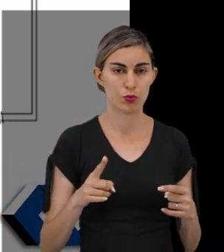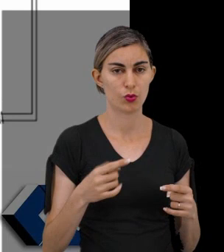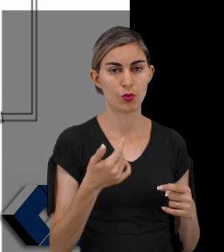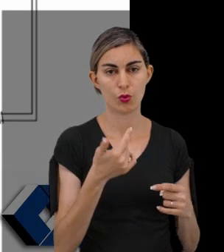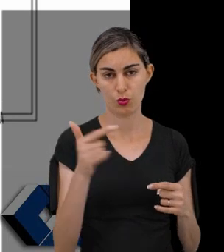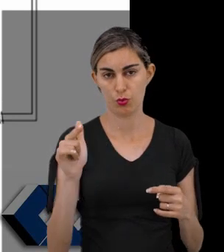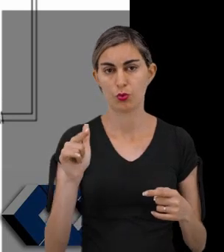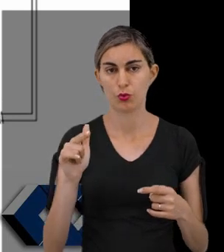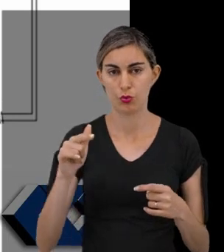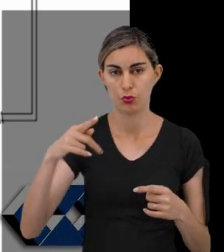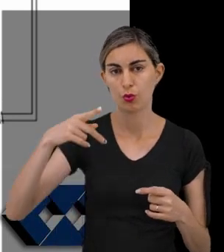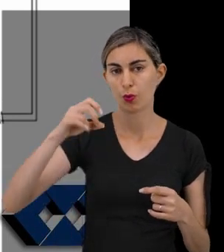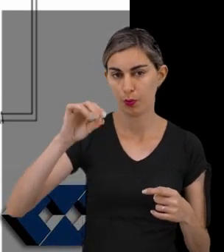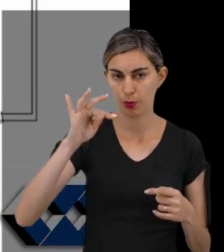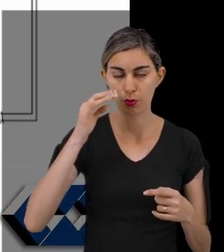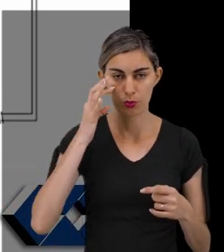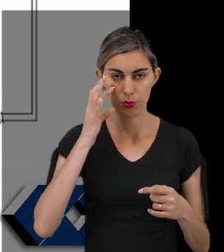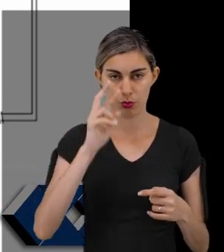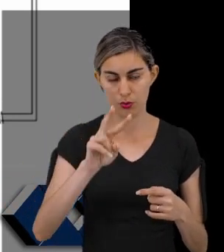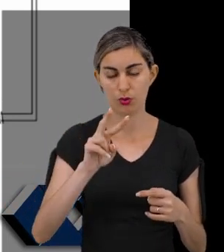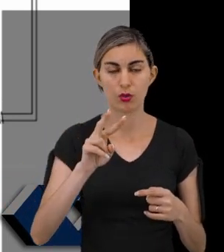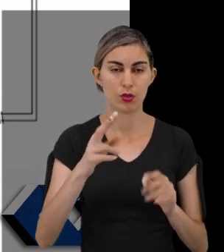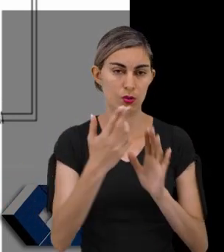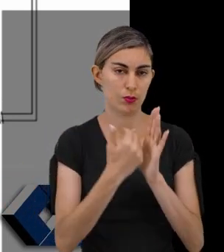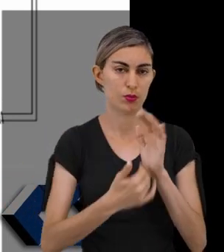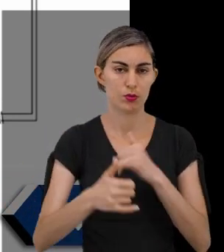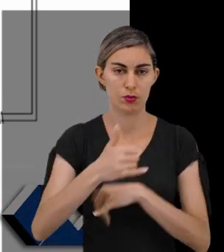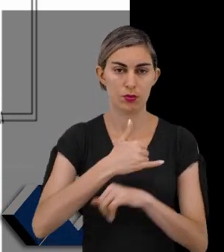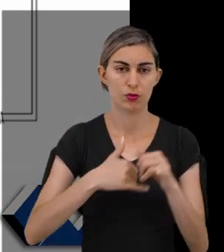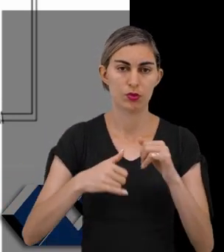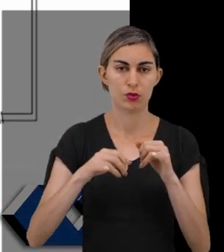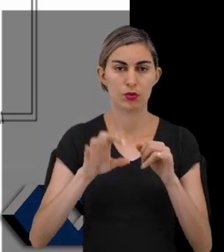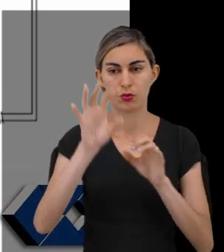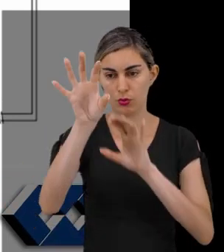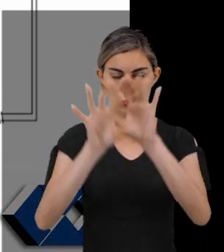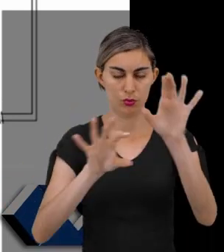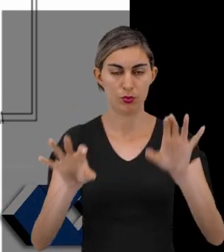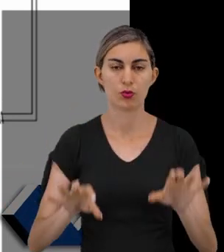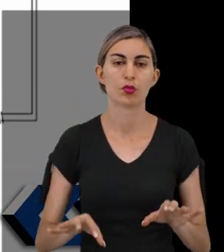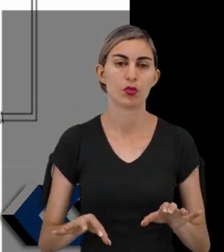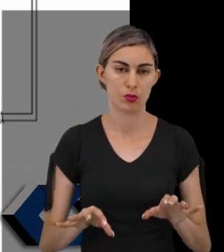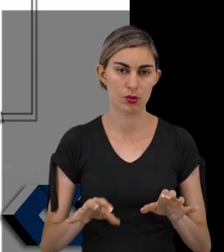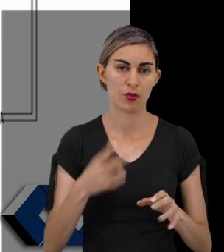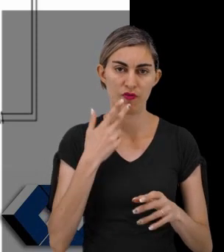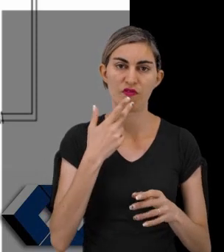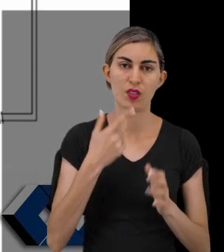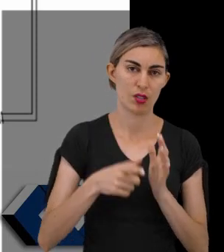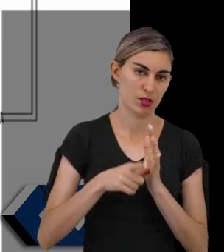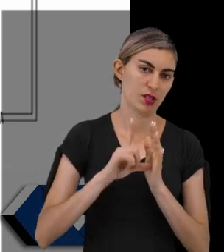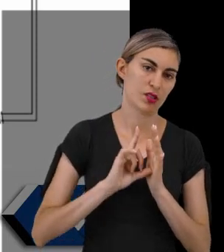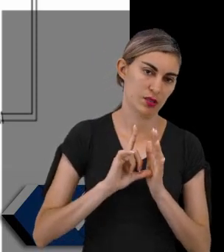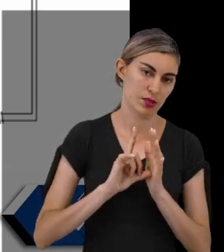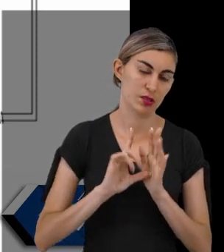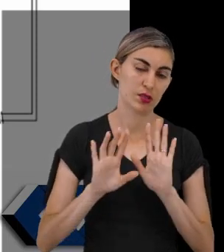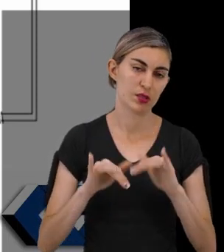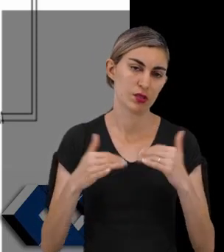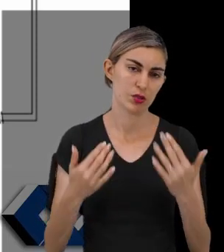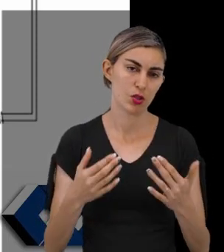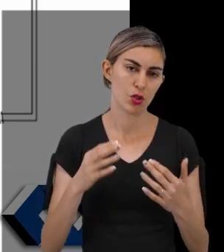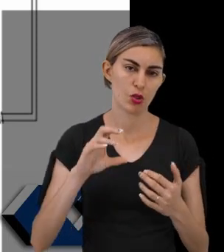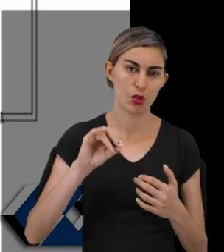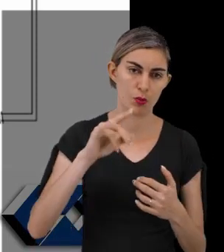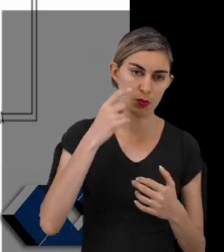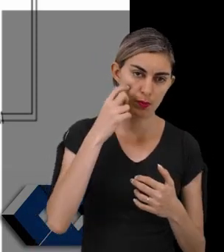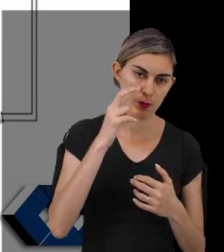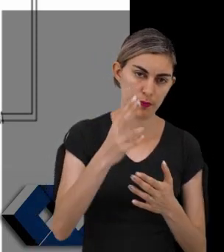Outro ponto que a gente deve observar no projeto elétrico é a distribuição dos circuitos, como eu tinha falado anteriormente. Então, observem aqui